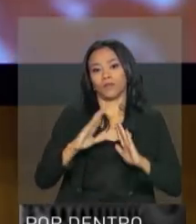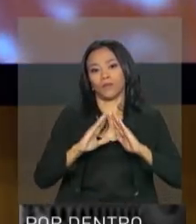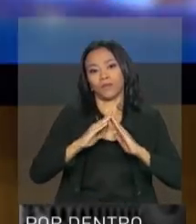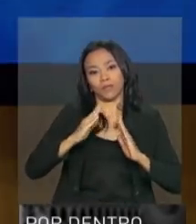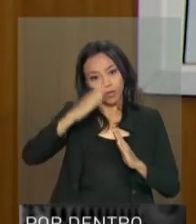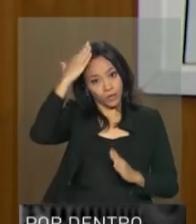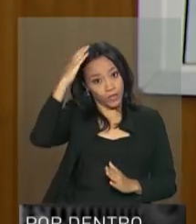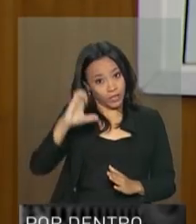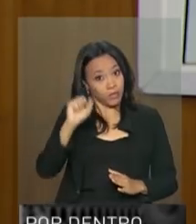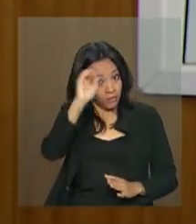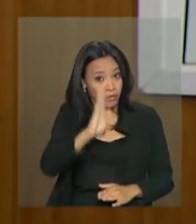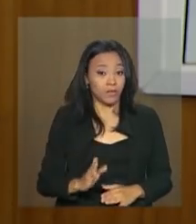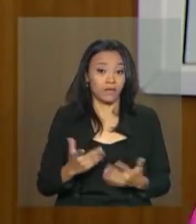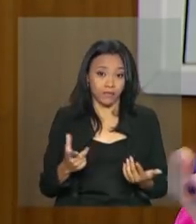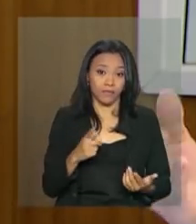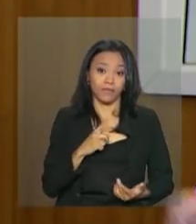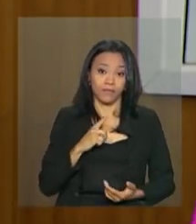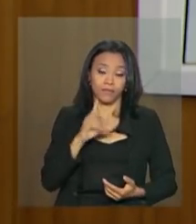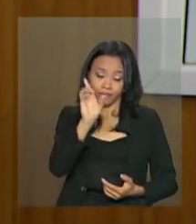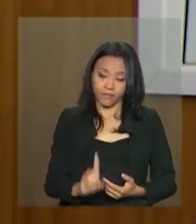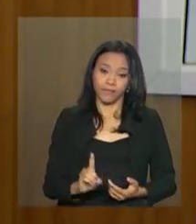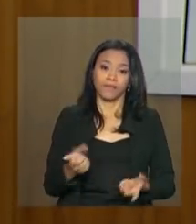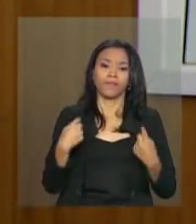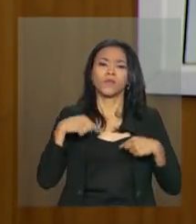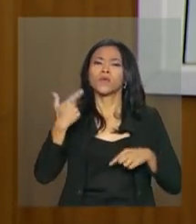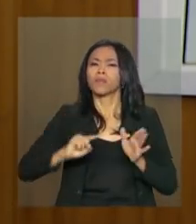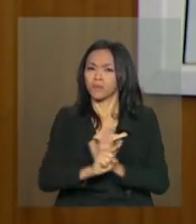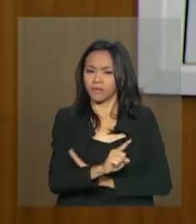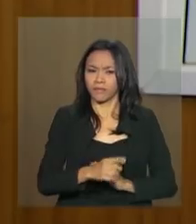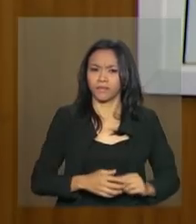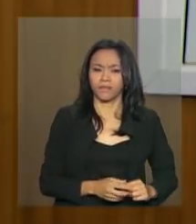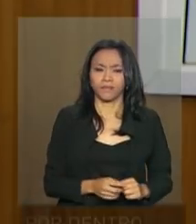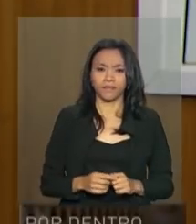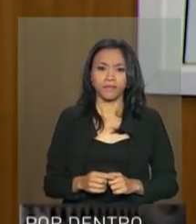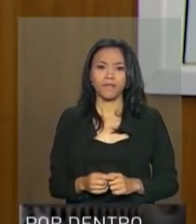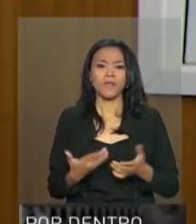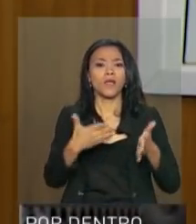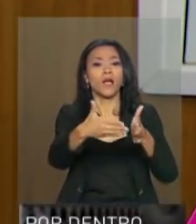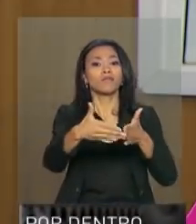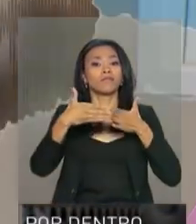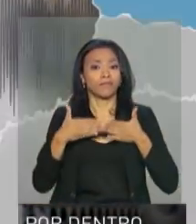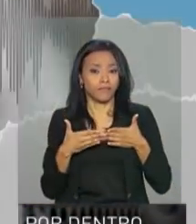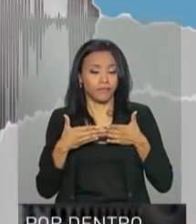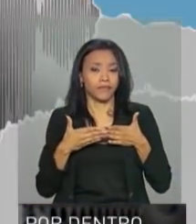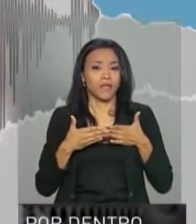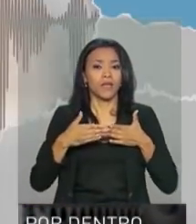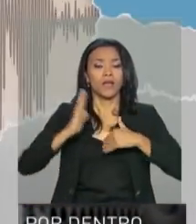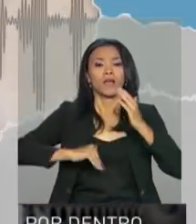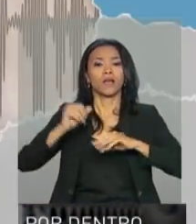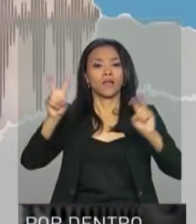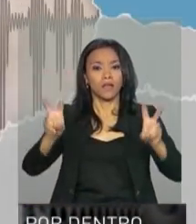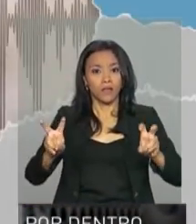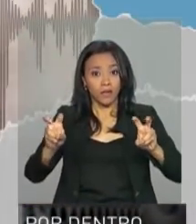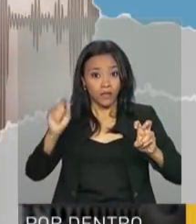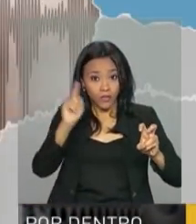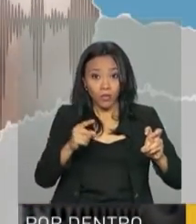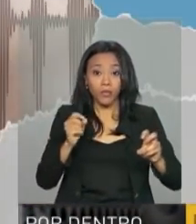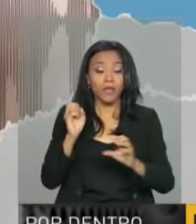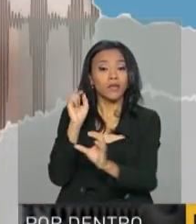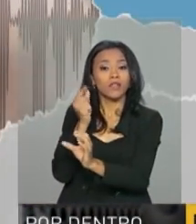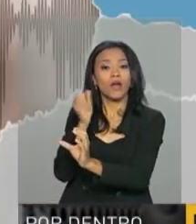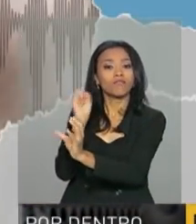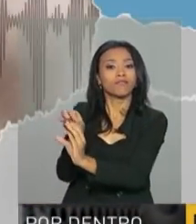Brasil. Elisângela, você tem mais alguma pergunta agora para o secretário? Por favor, sobre a questão contributiva, né? Hoje